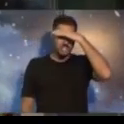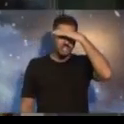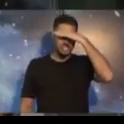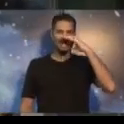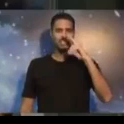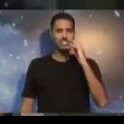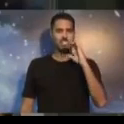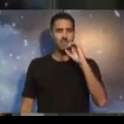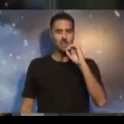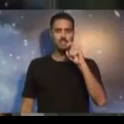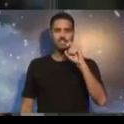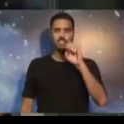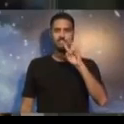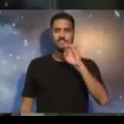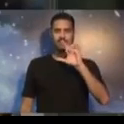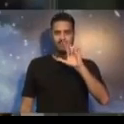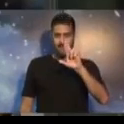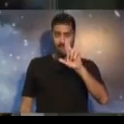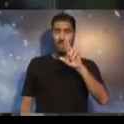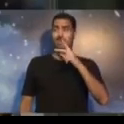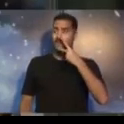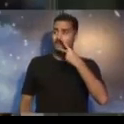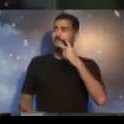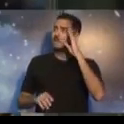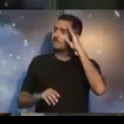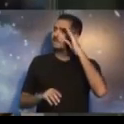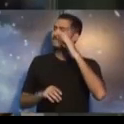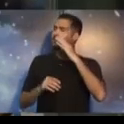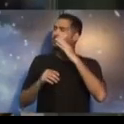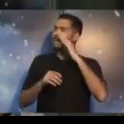o seu biógrafo, a mensagem mais bela